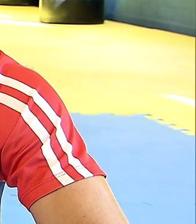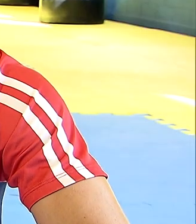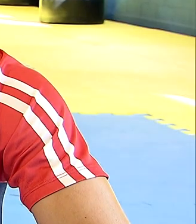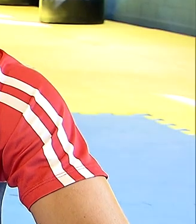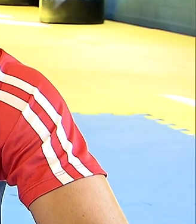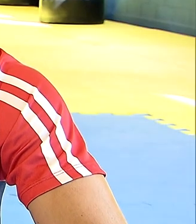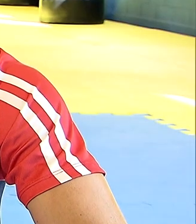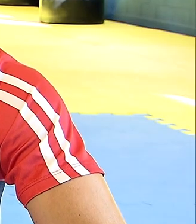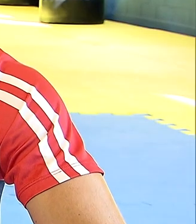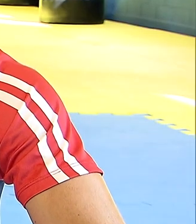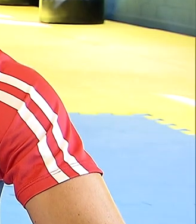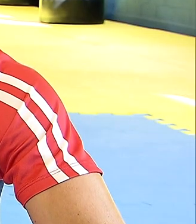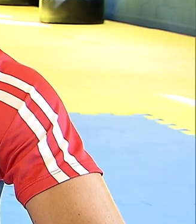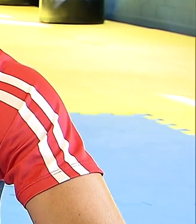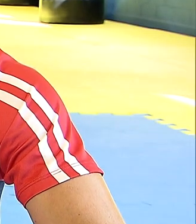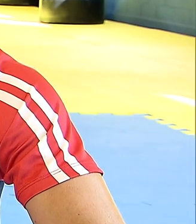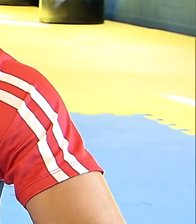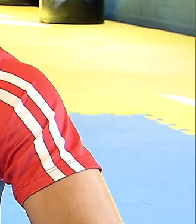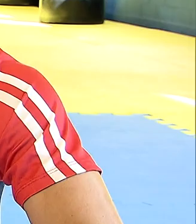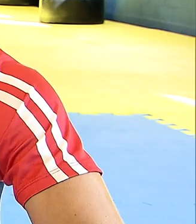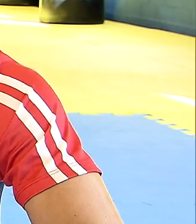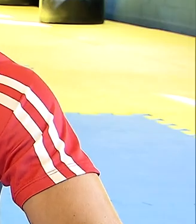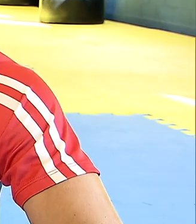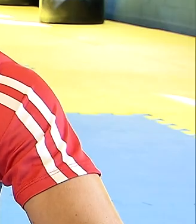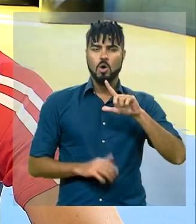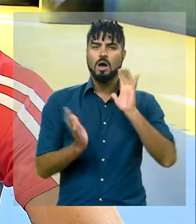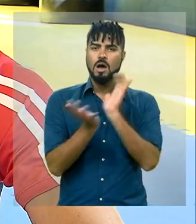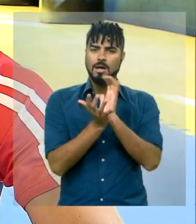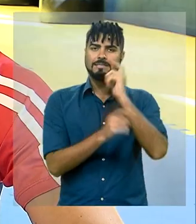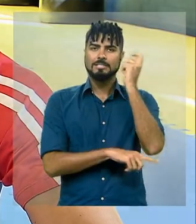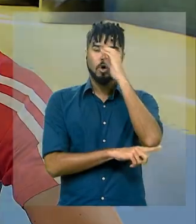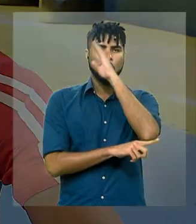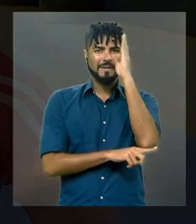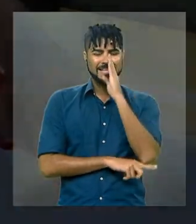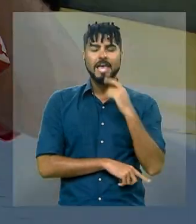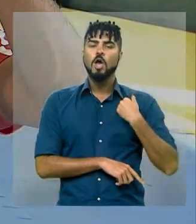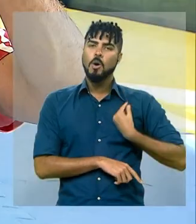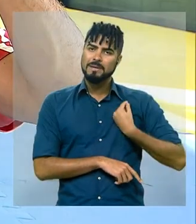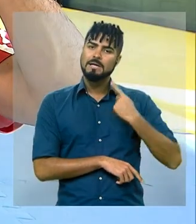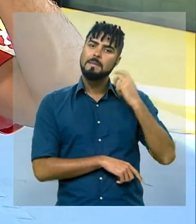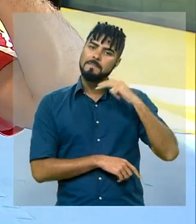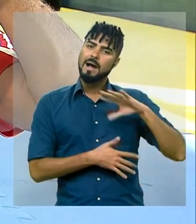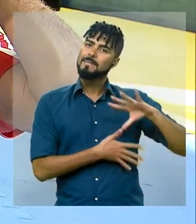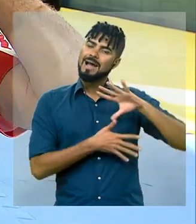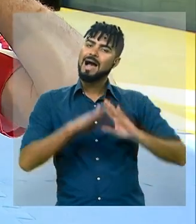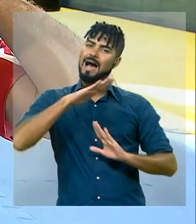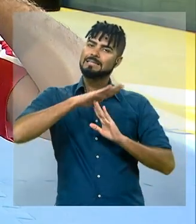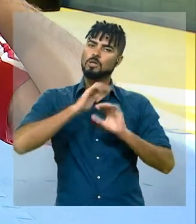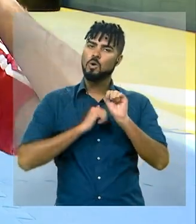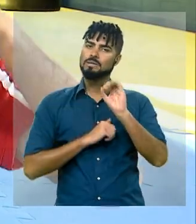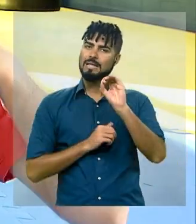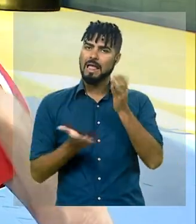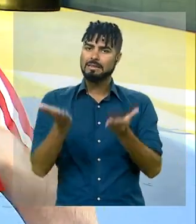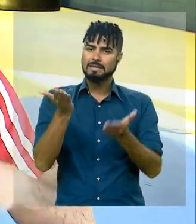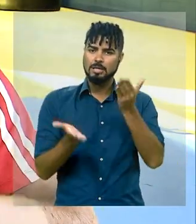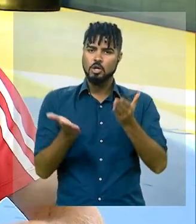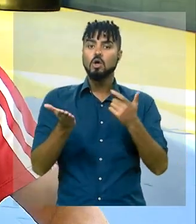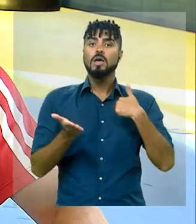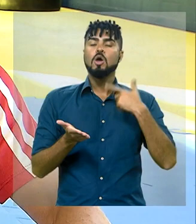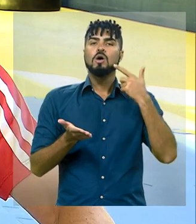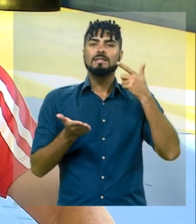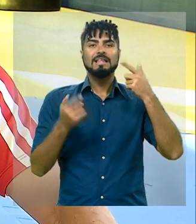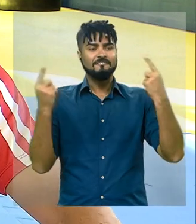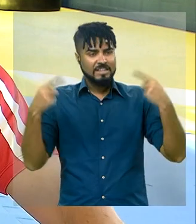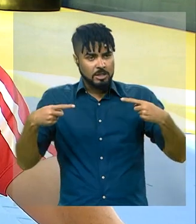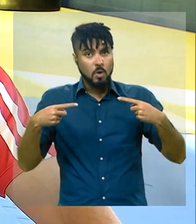Meu nome é Ícaro Miguel, sou atleta da Seleção Brasileira de Taekwondo. Estive disputando os Jogos Pan-Americanos na categoria até 80 quilos. Fui finalista, voltei